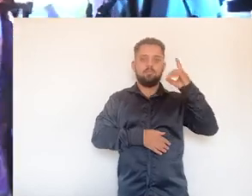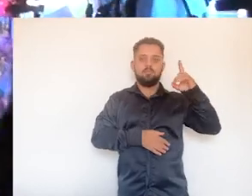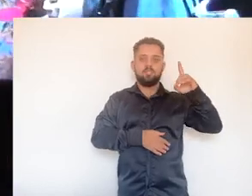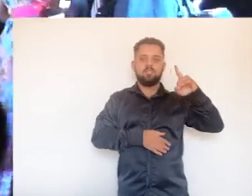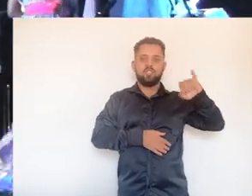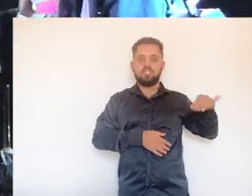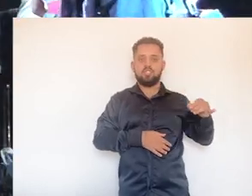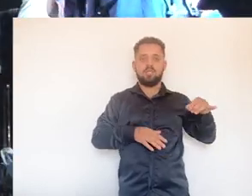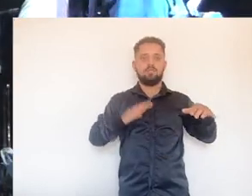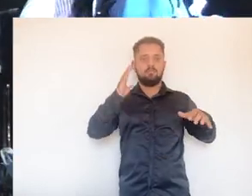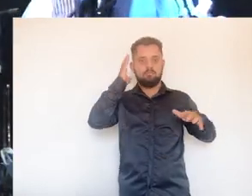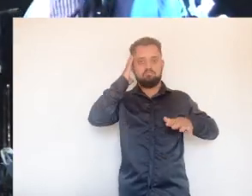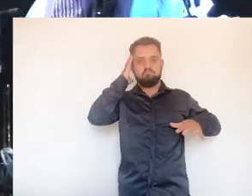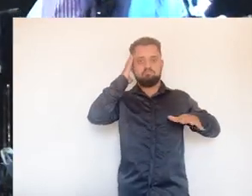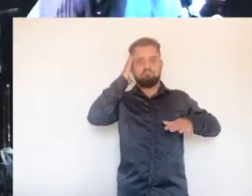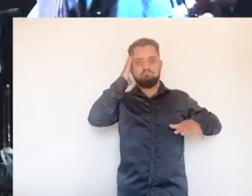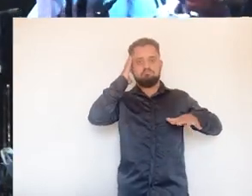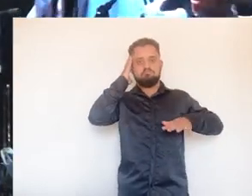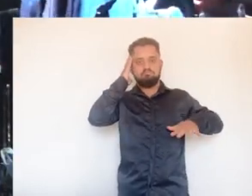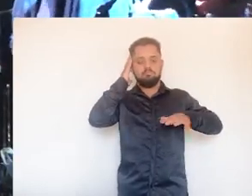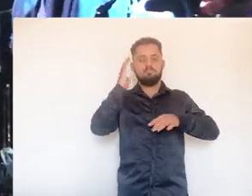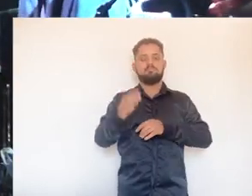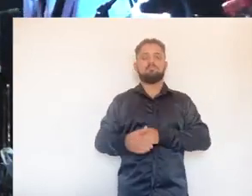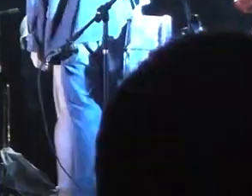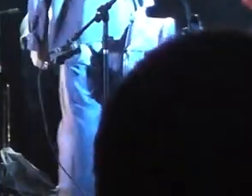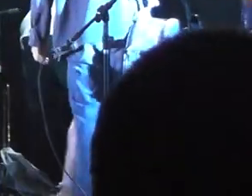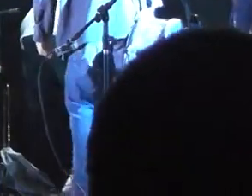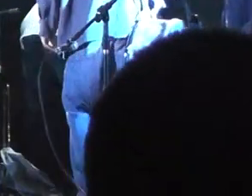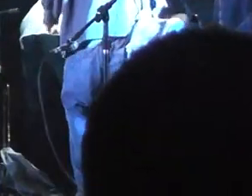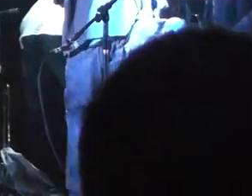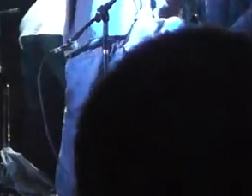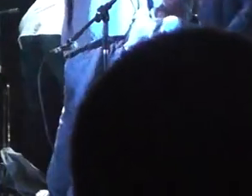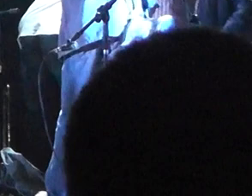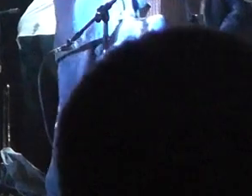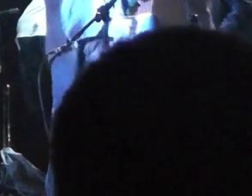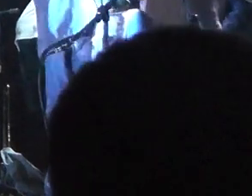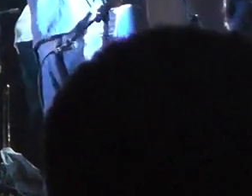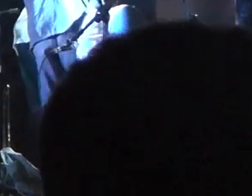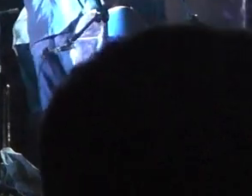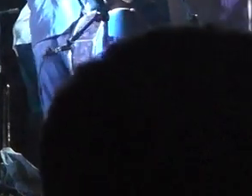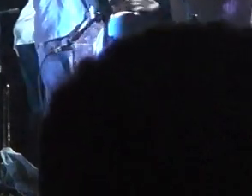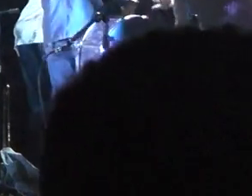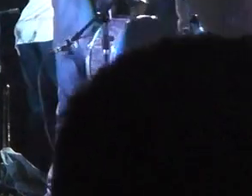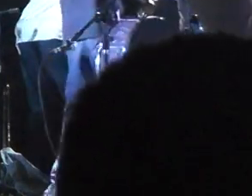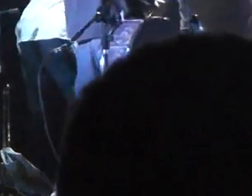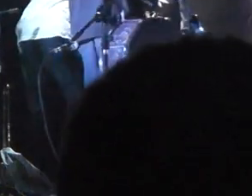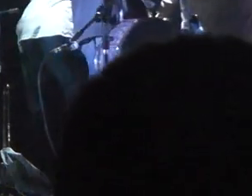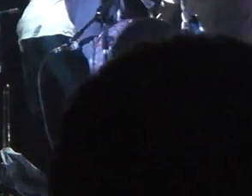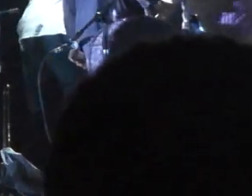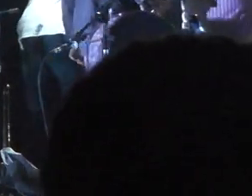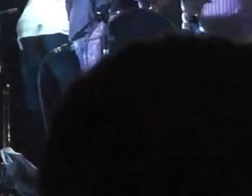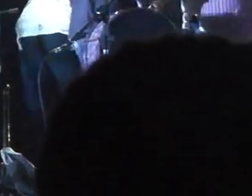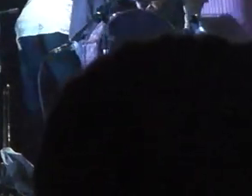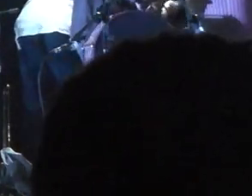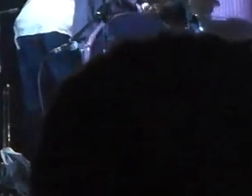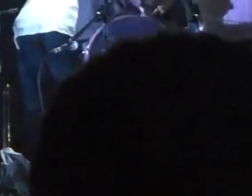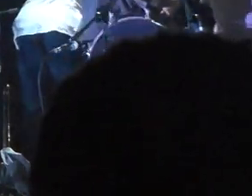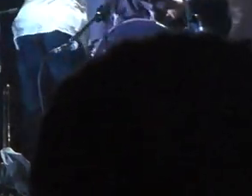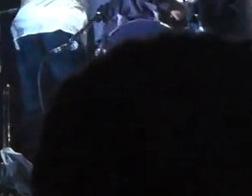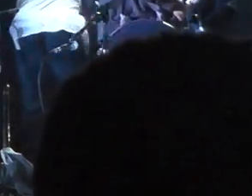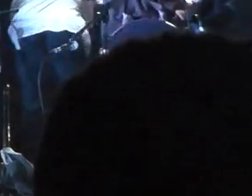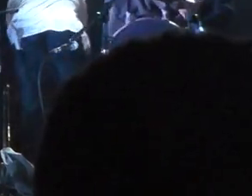o clima. Bom dia, bom dia. A tropa de Goiânia te chama